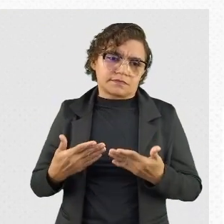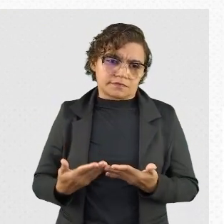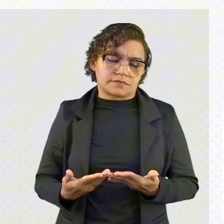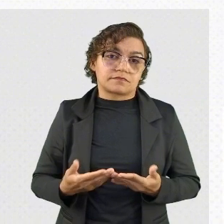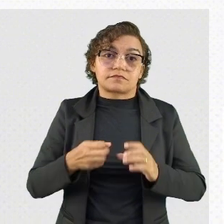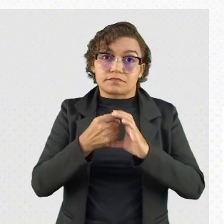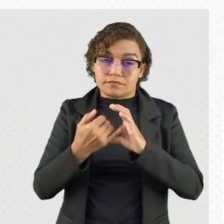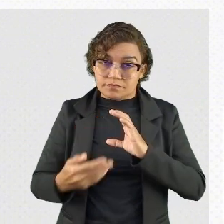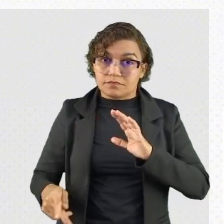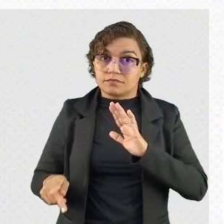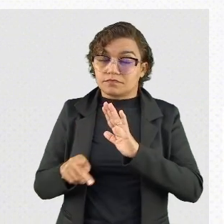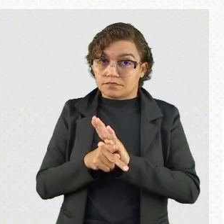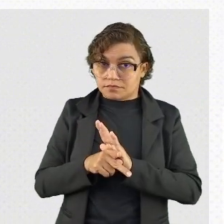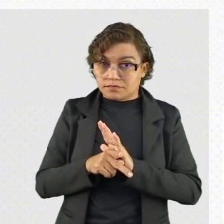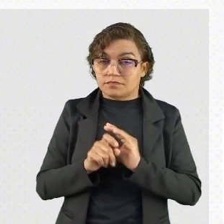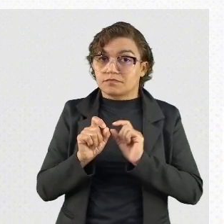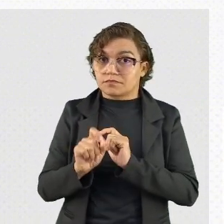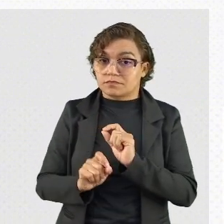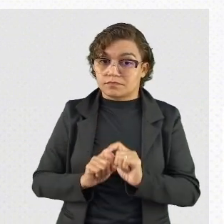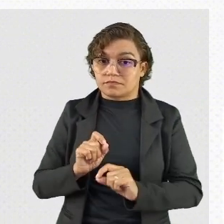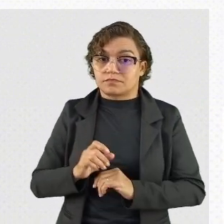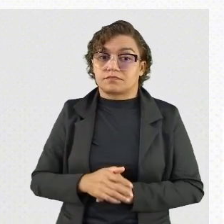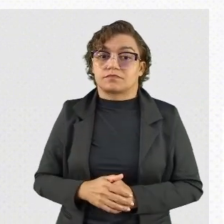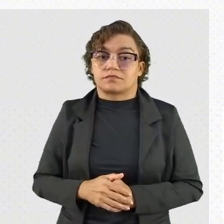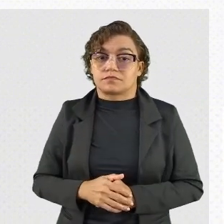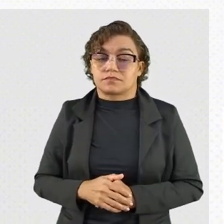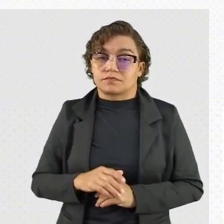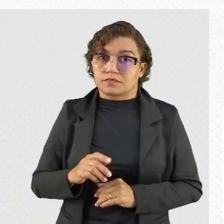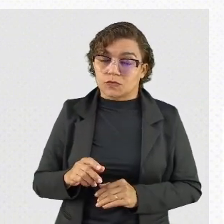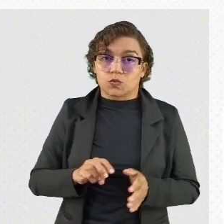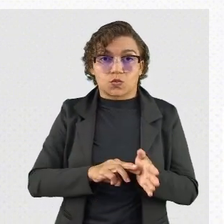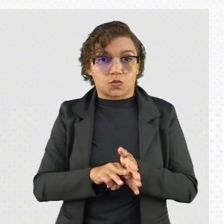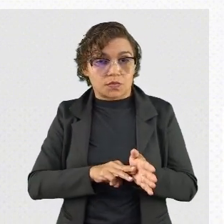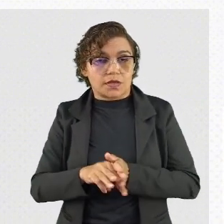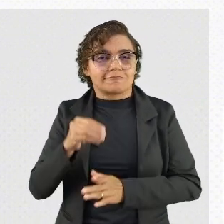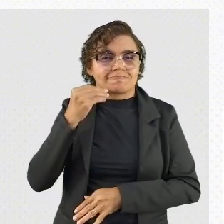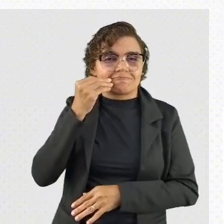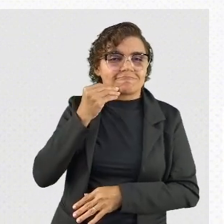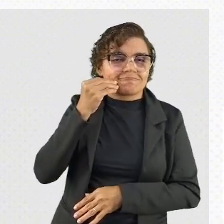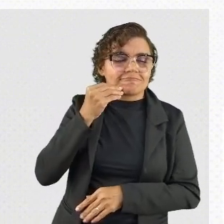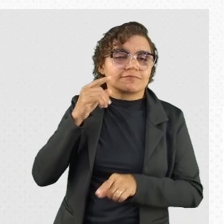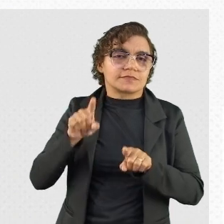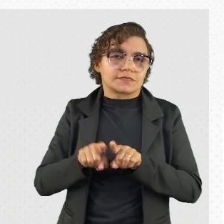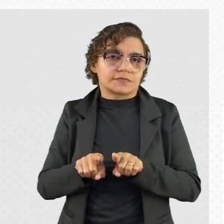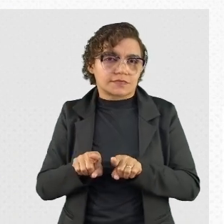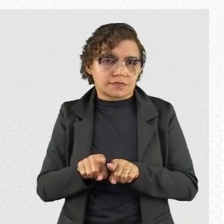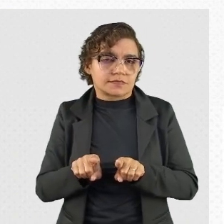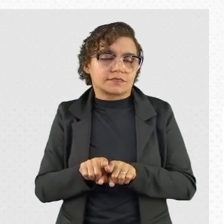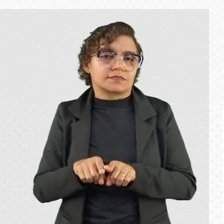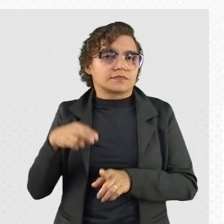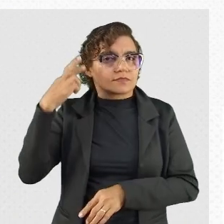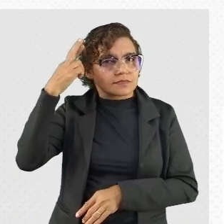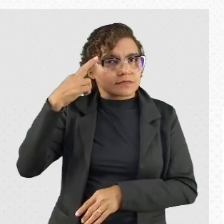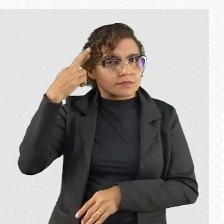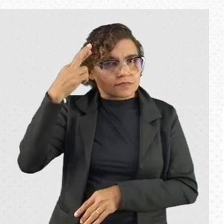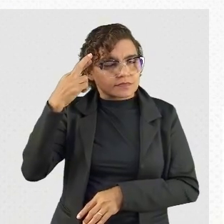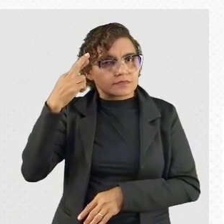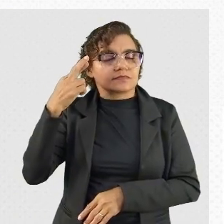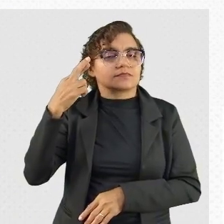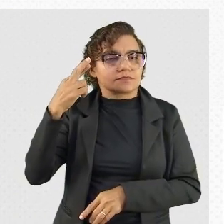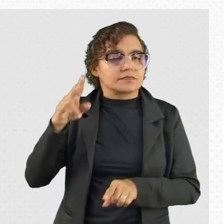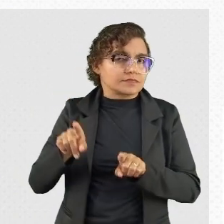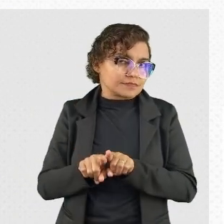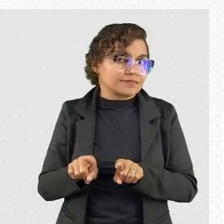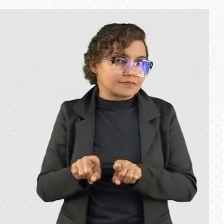é uma característica do experimento, do método experimental, e a reflexão racional